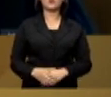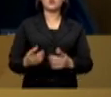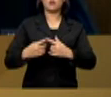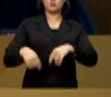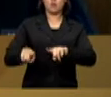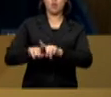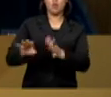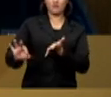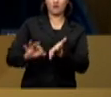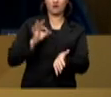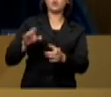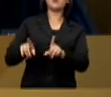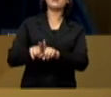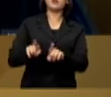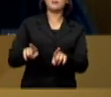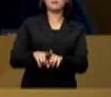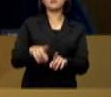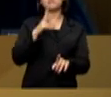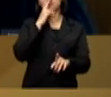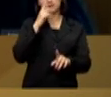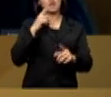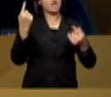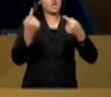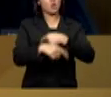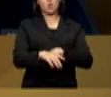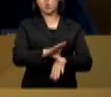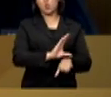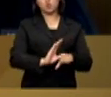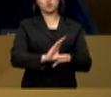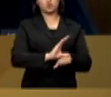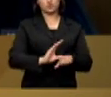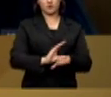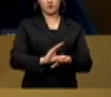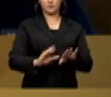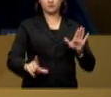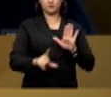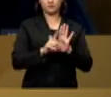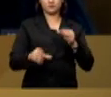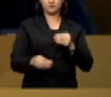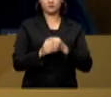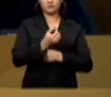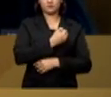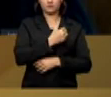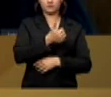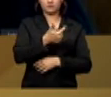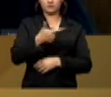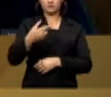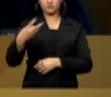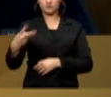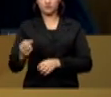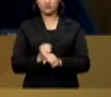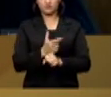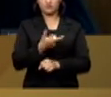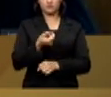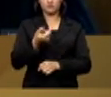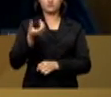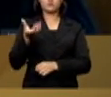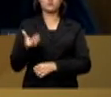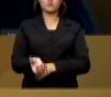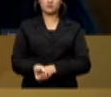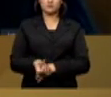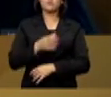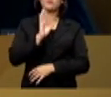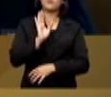também padece, a meu ver, de inconstitucionalidade. A Lei Complementar 123 de 2006